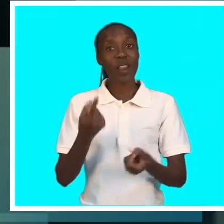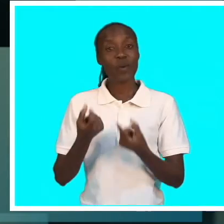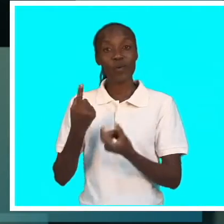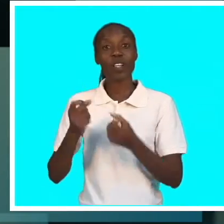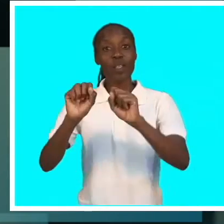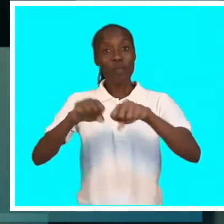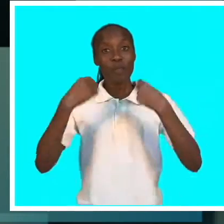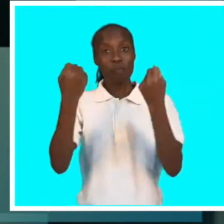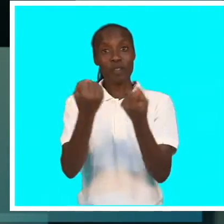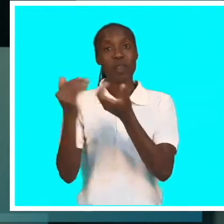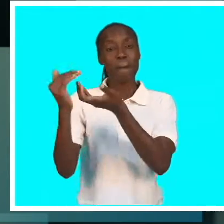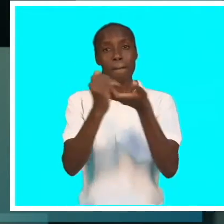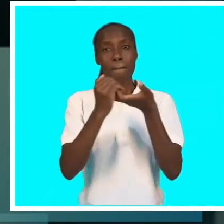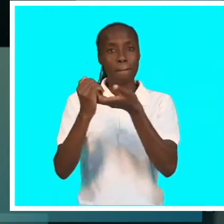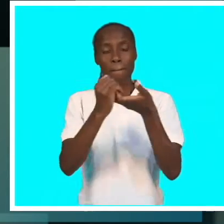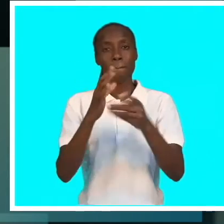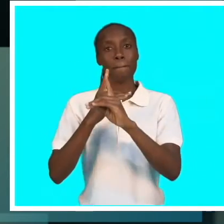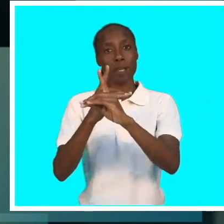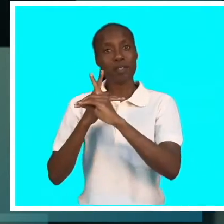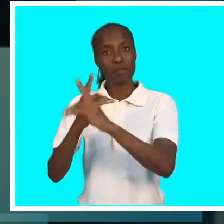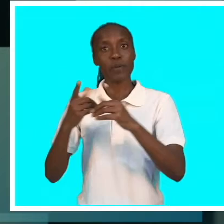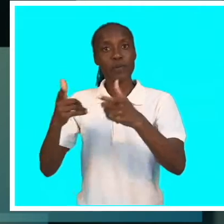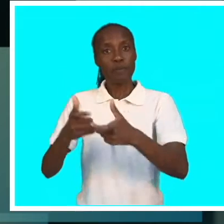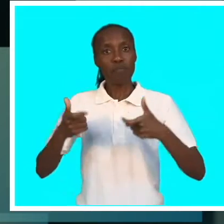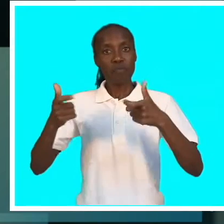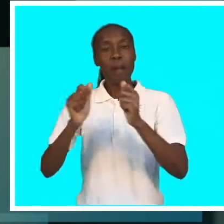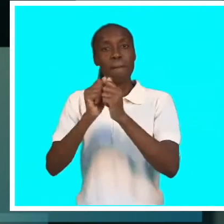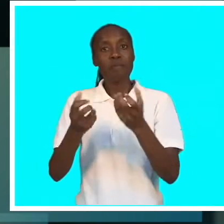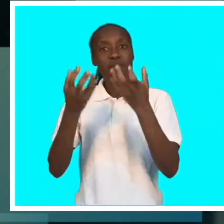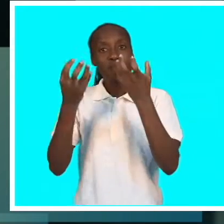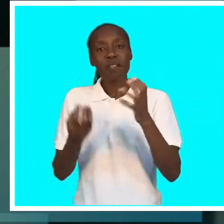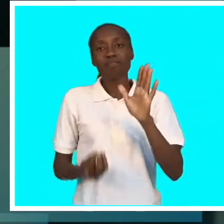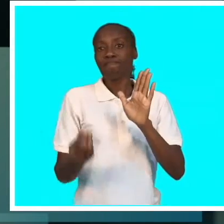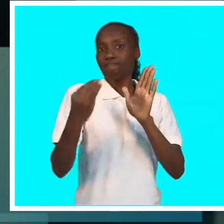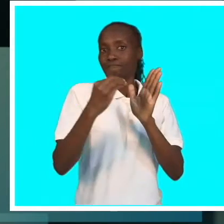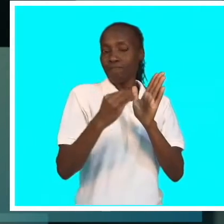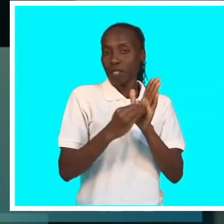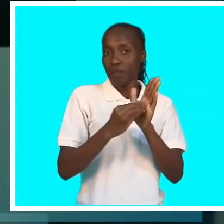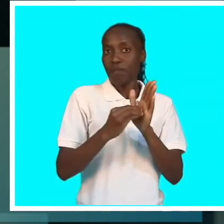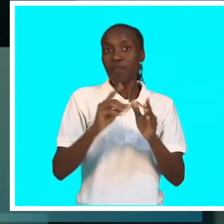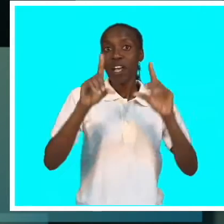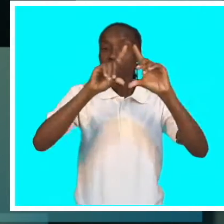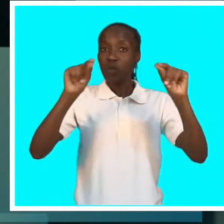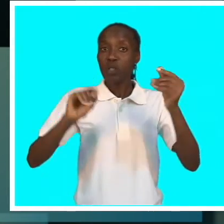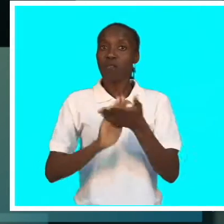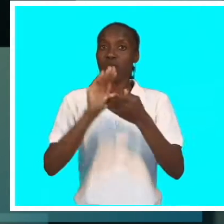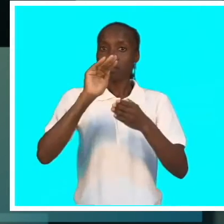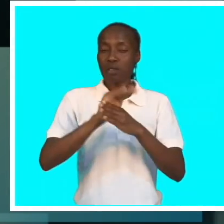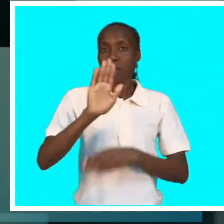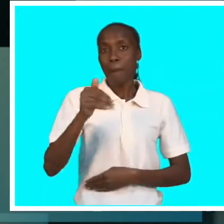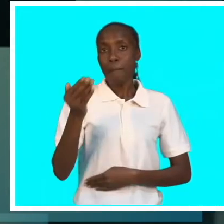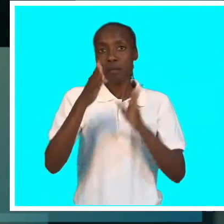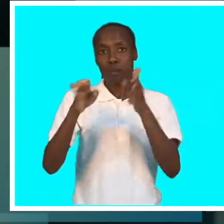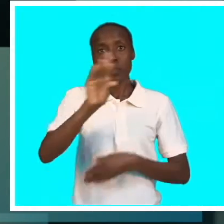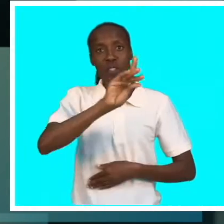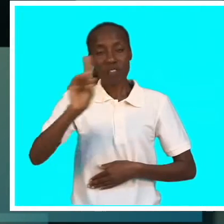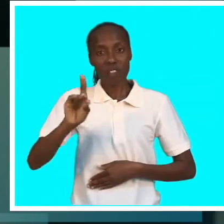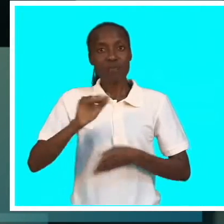Convidamos algumas organizações parceiras para participar no evento, mas não levamos em consideração a questão de